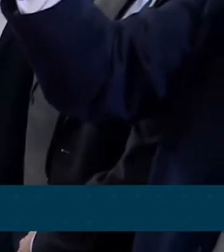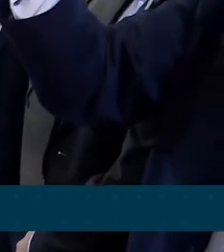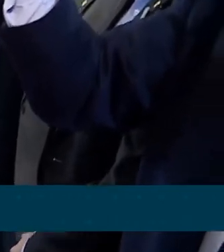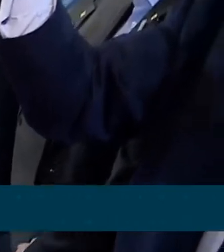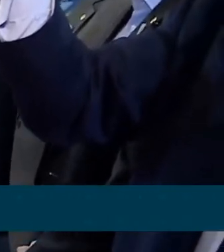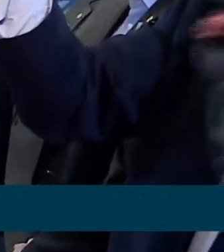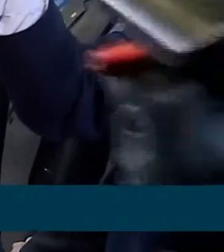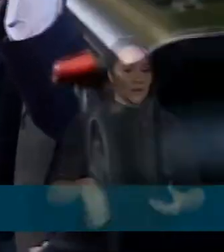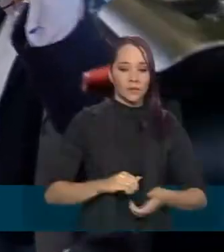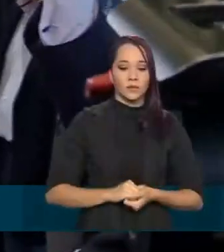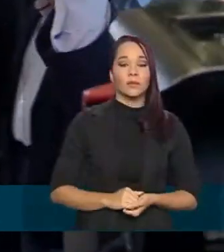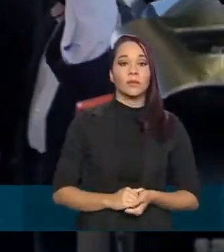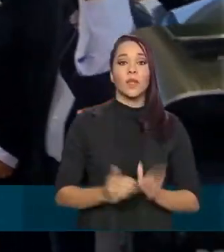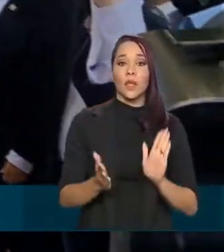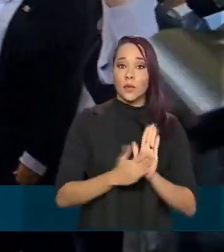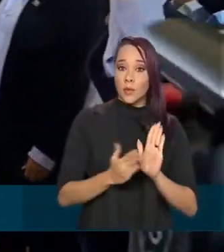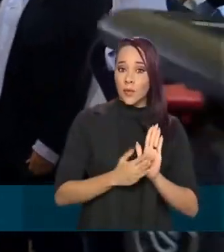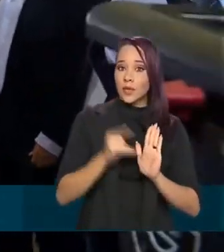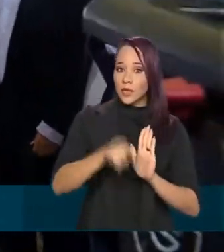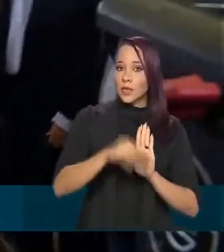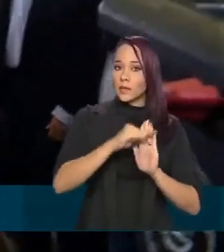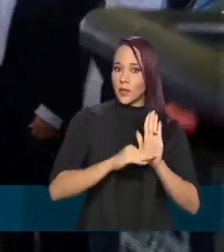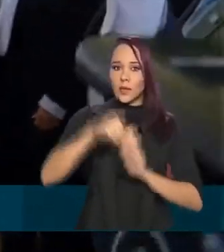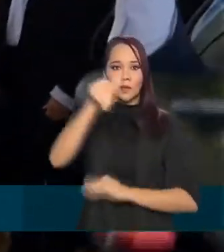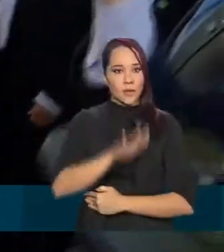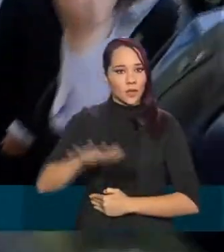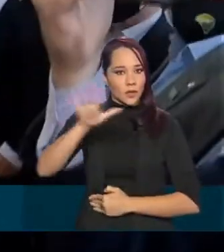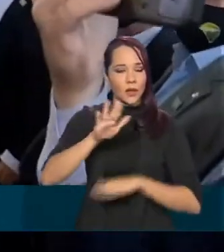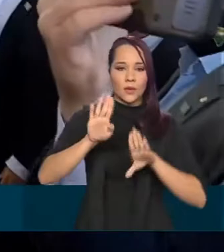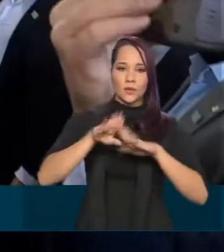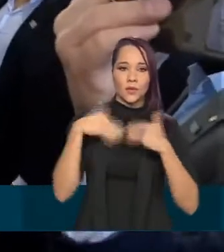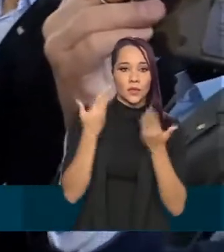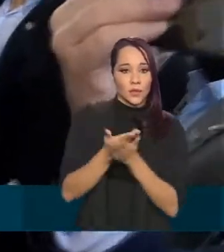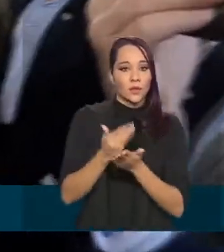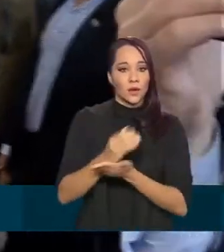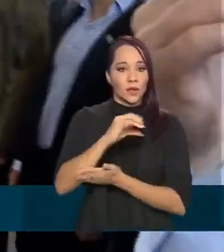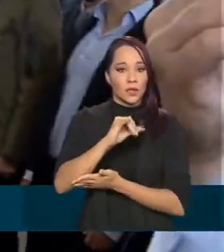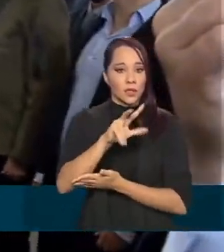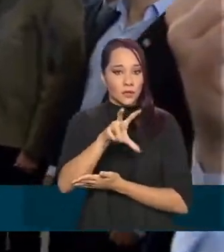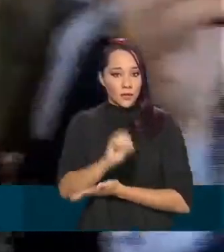Olha, a proposta desse Programa Nacional de Escolas